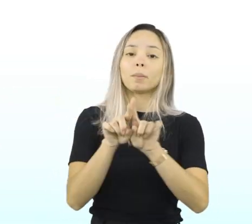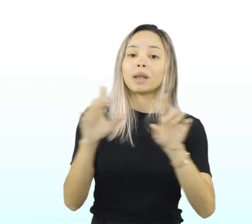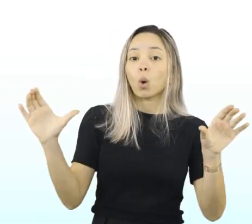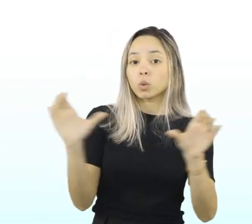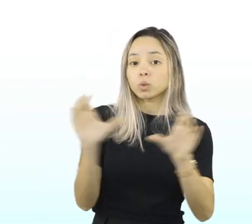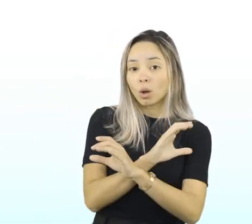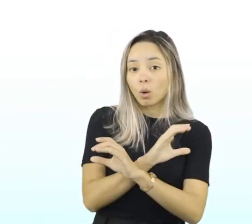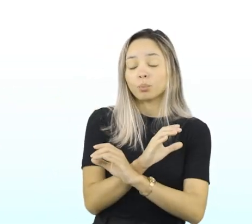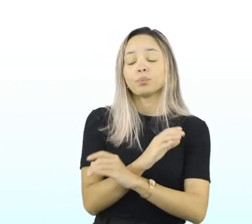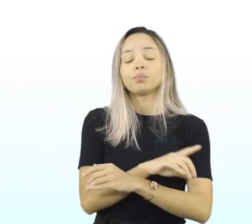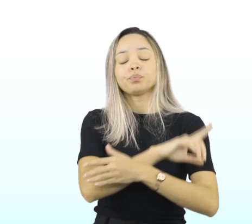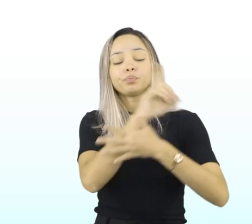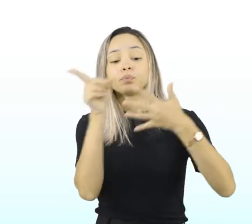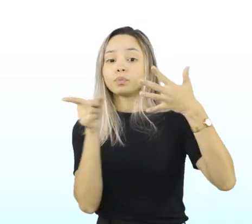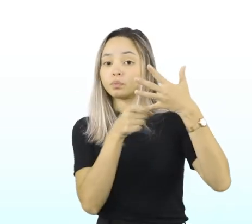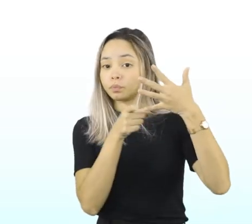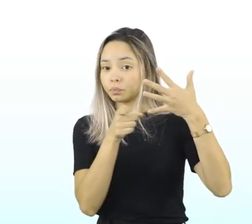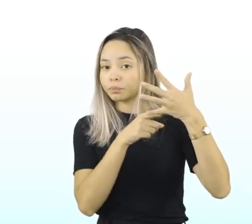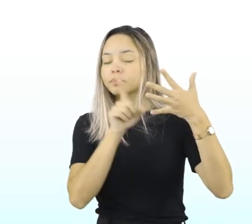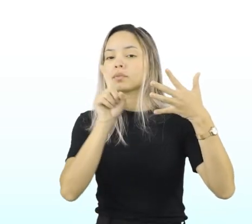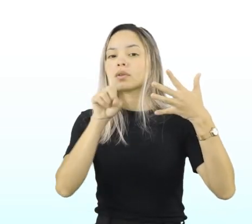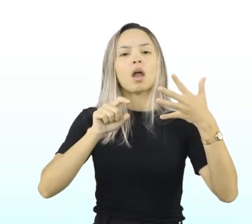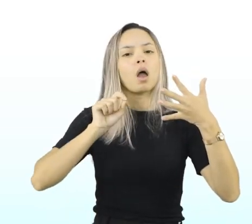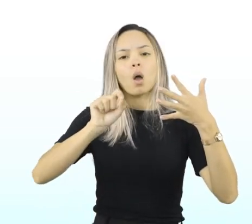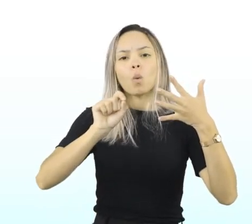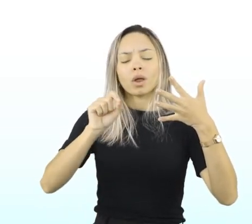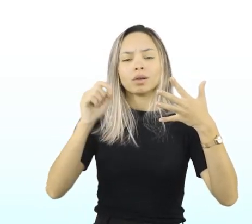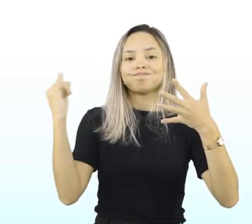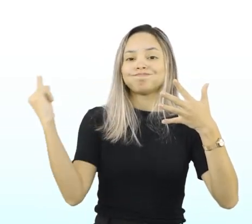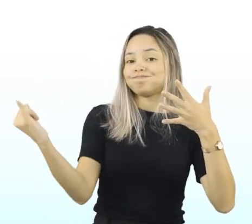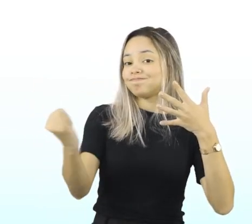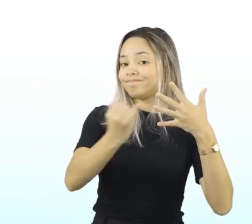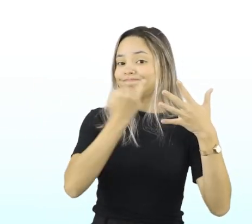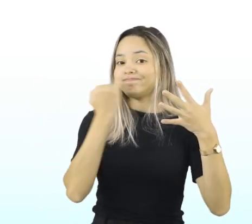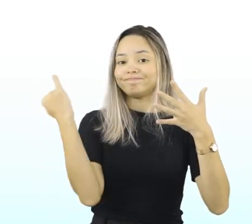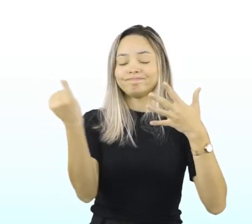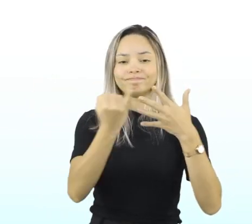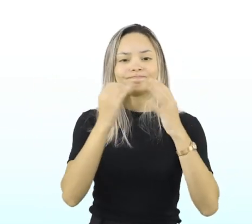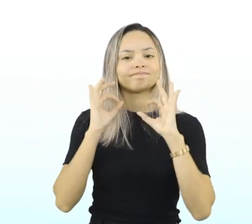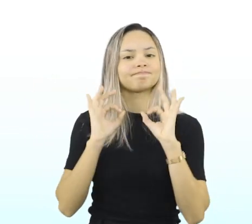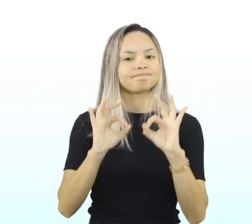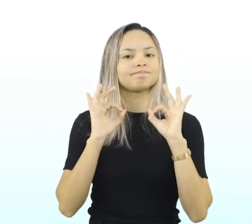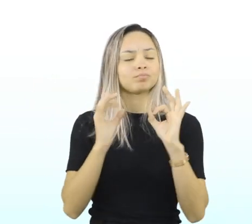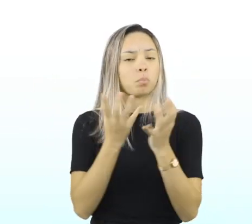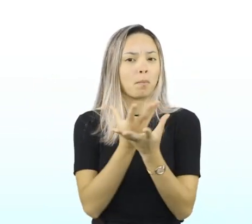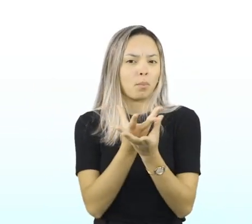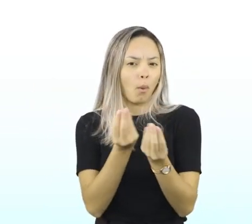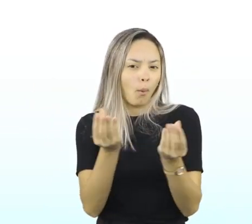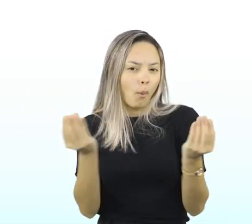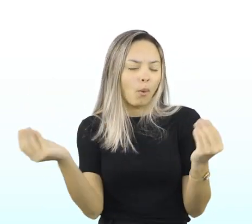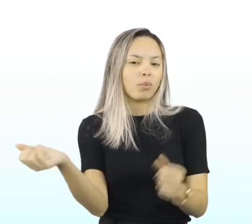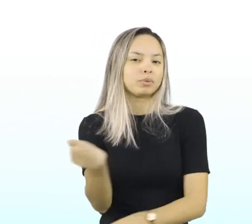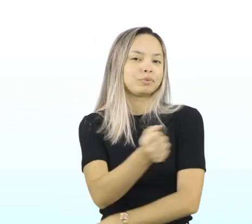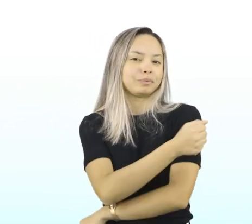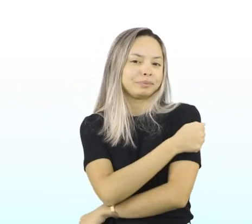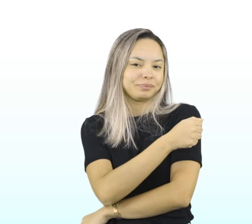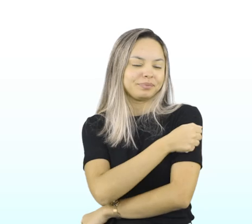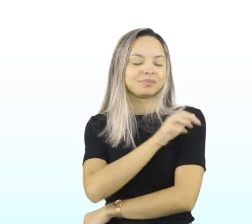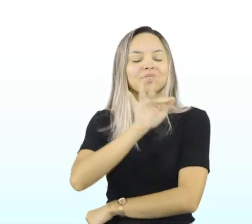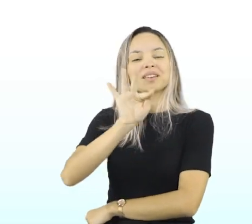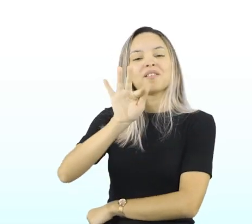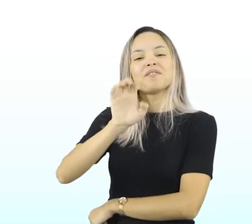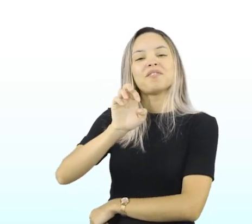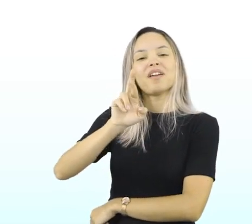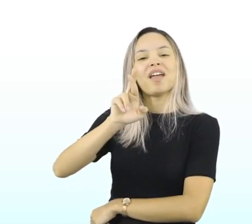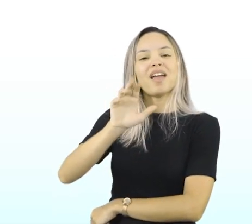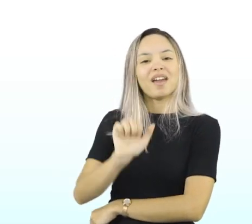na conclusão. E por último, a competência 5, que é uma competência de extrema importância, porque muitos feras, não é,